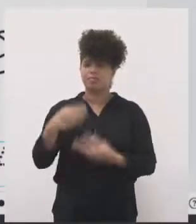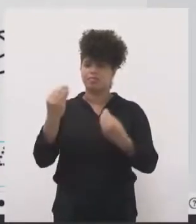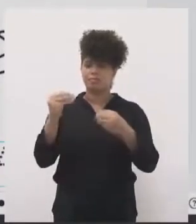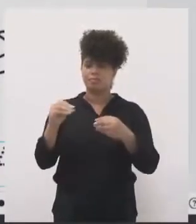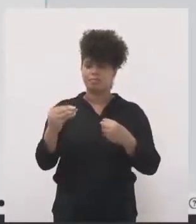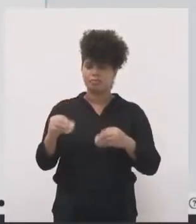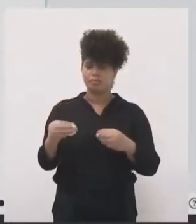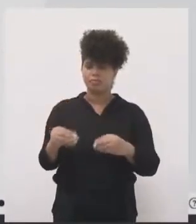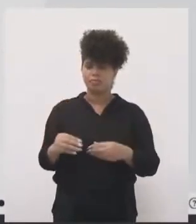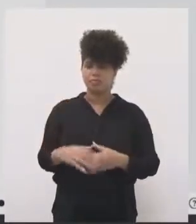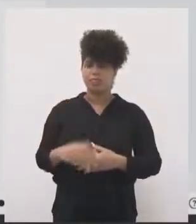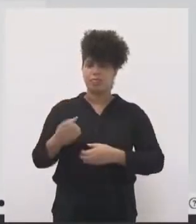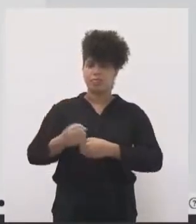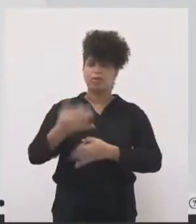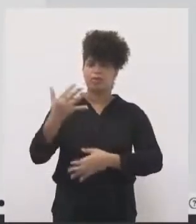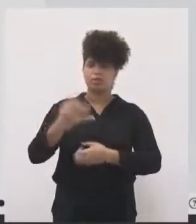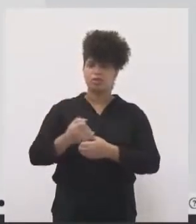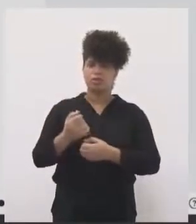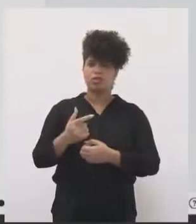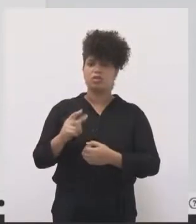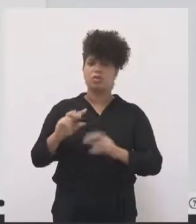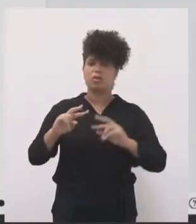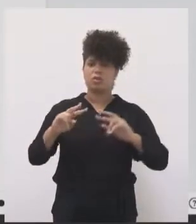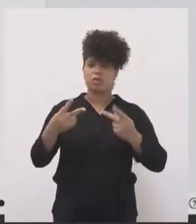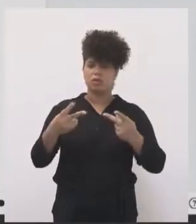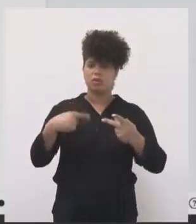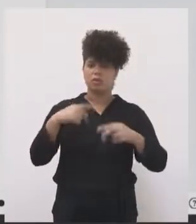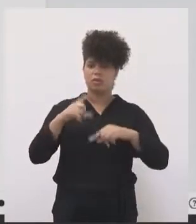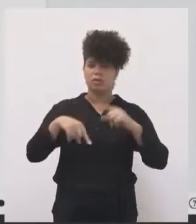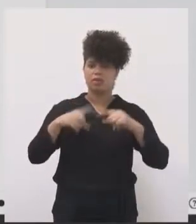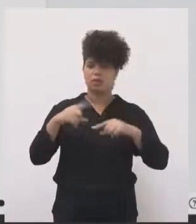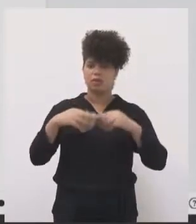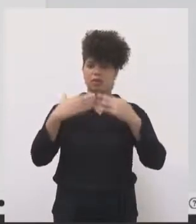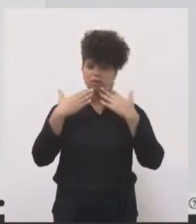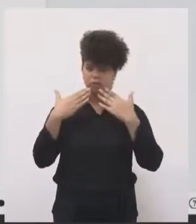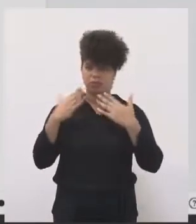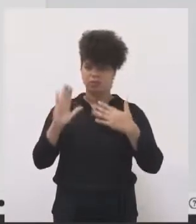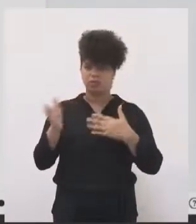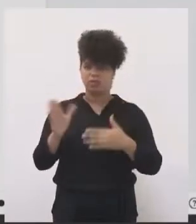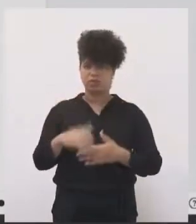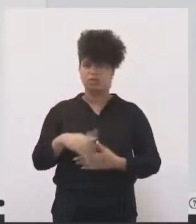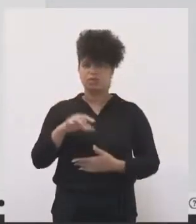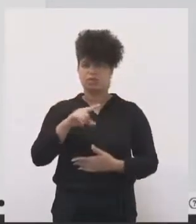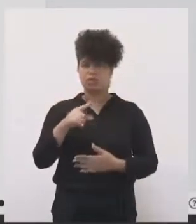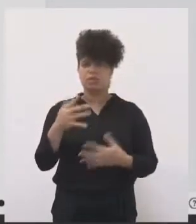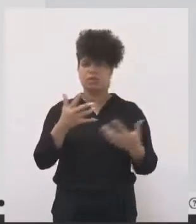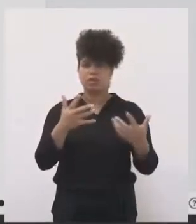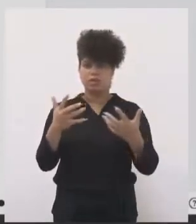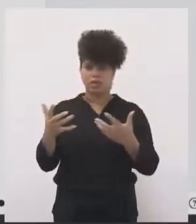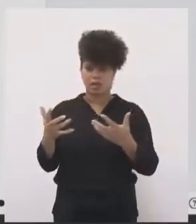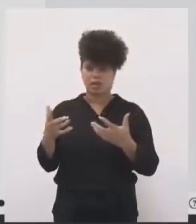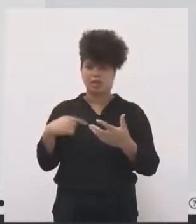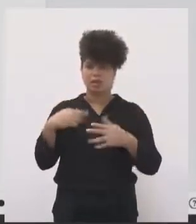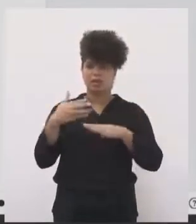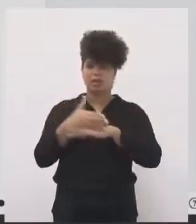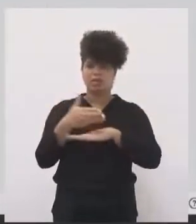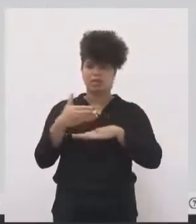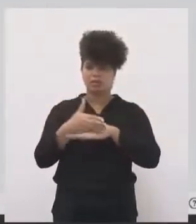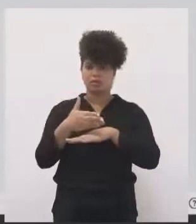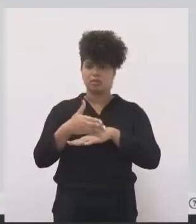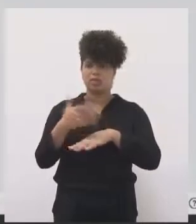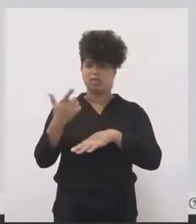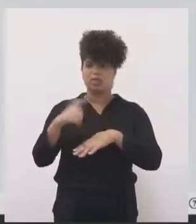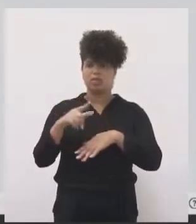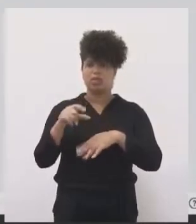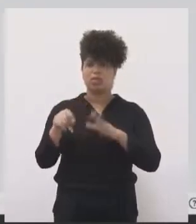no chat o link desse material que você está mostrando, tá? Então, para quem quiser ter acesso, a gente já colocou